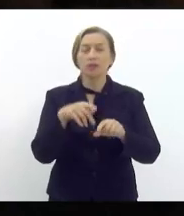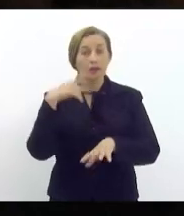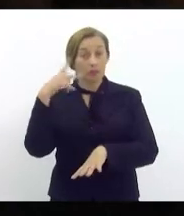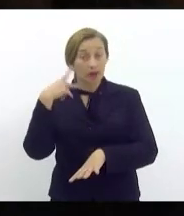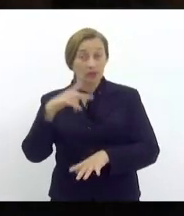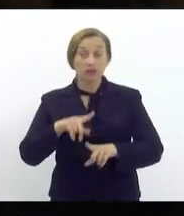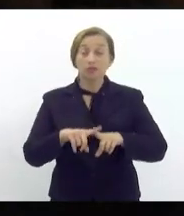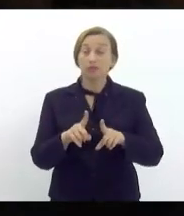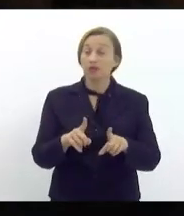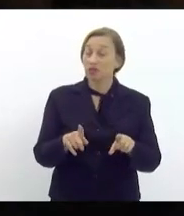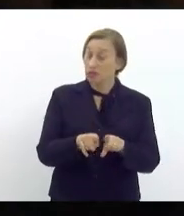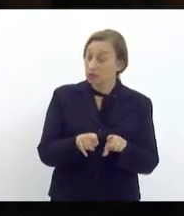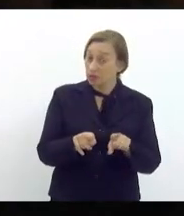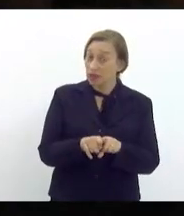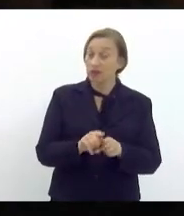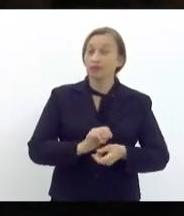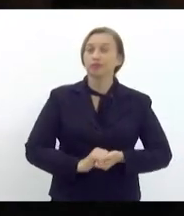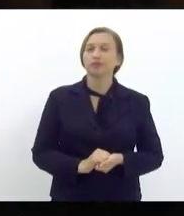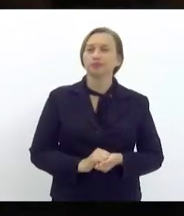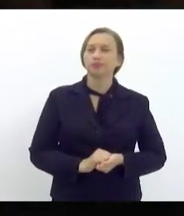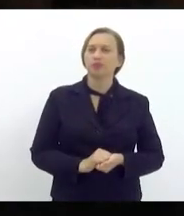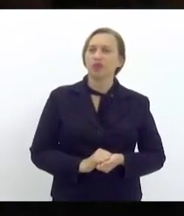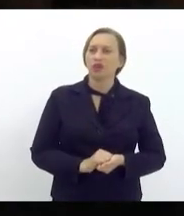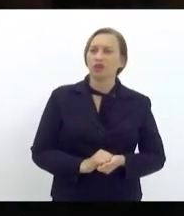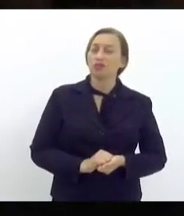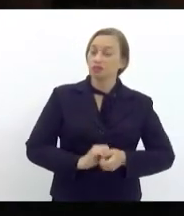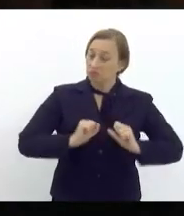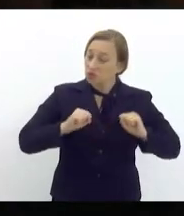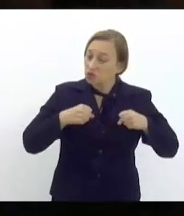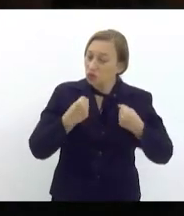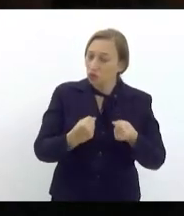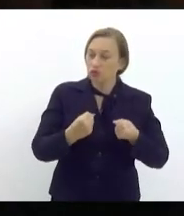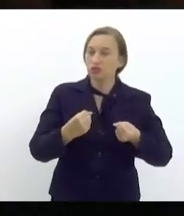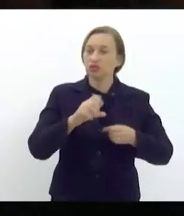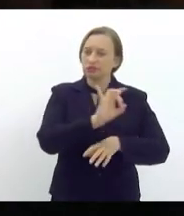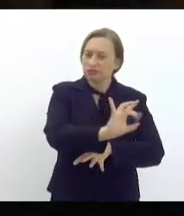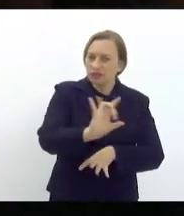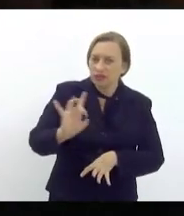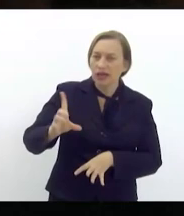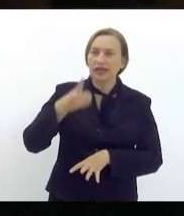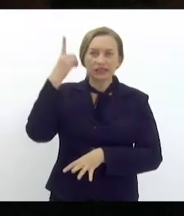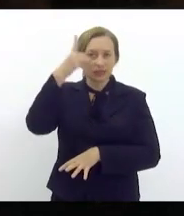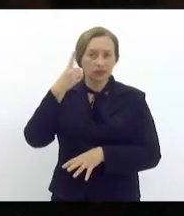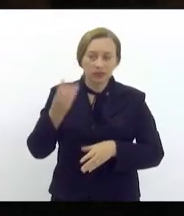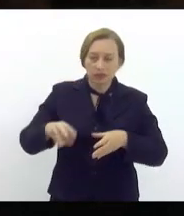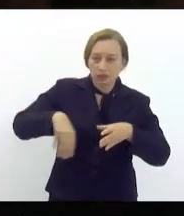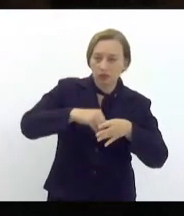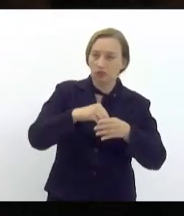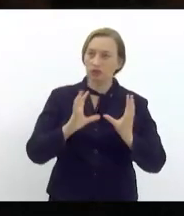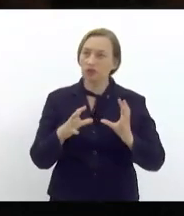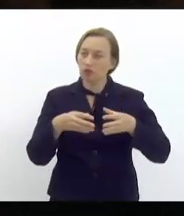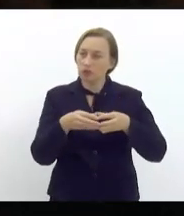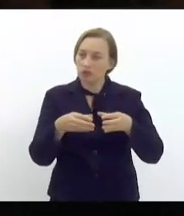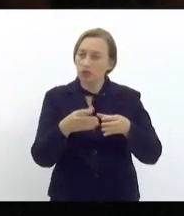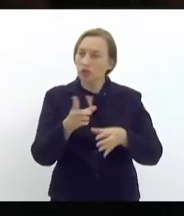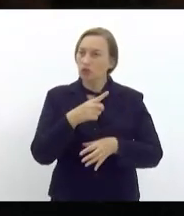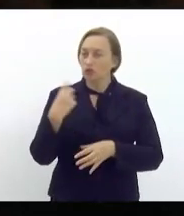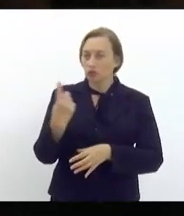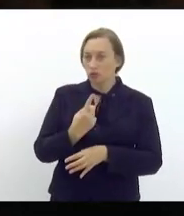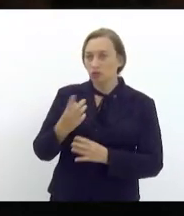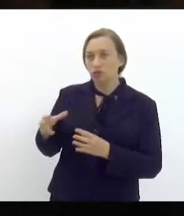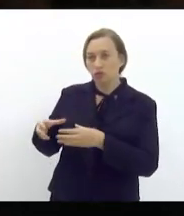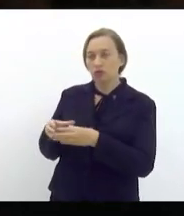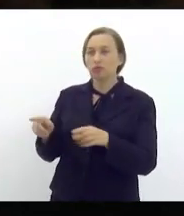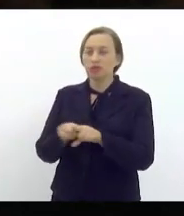mas ainda assim meritório o esforço dos deputados que estão na comissão nossa bancada tem a deputada